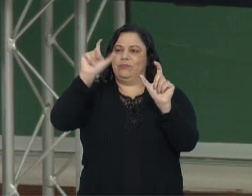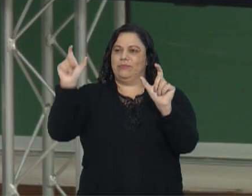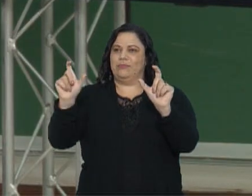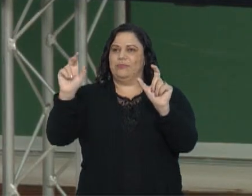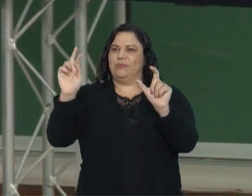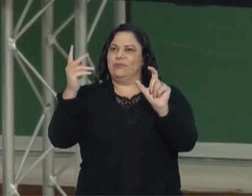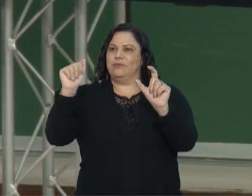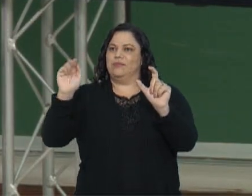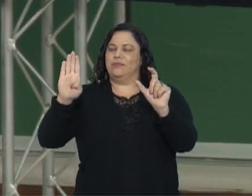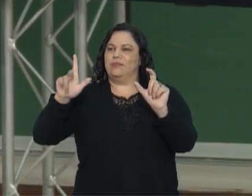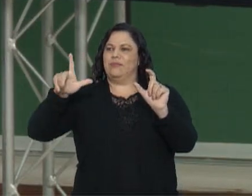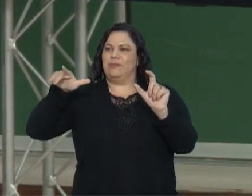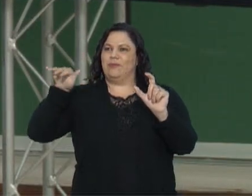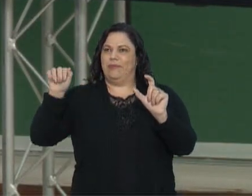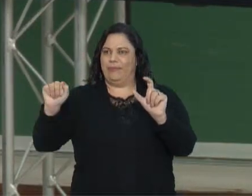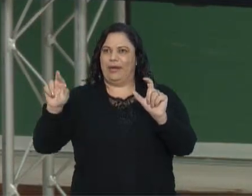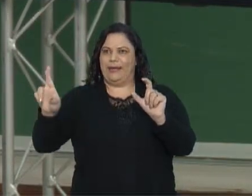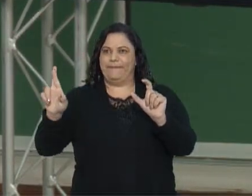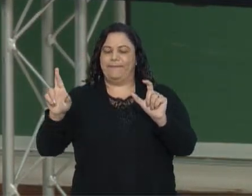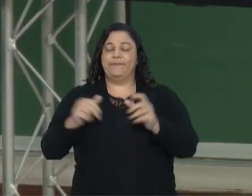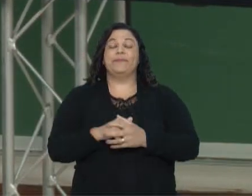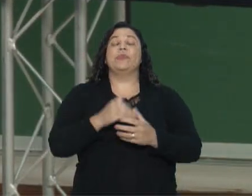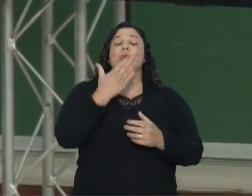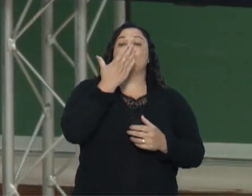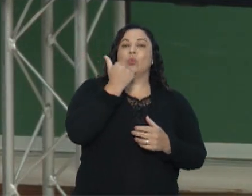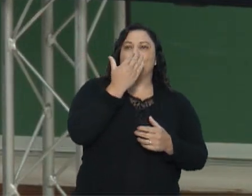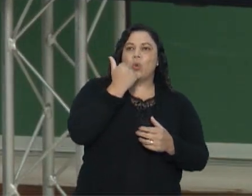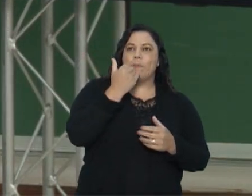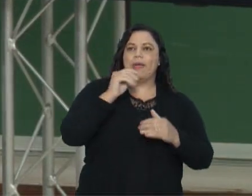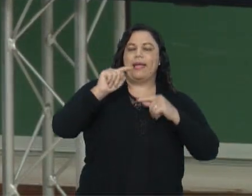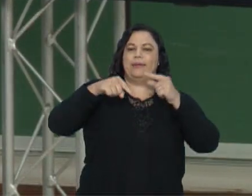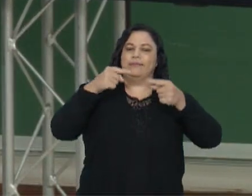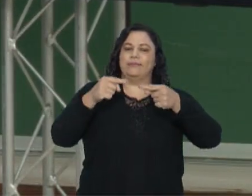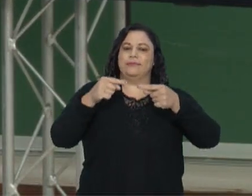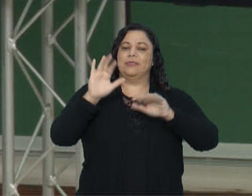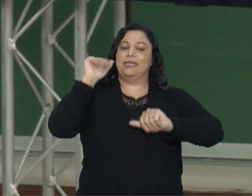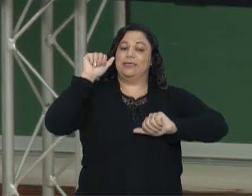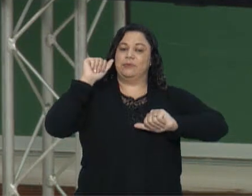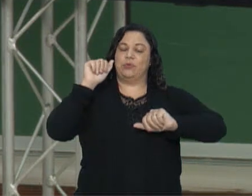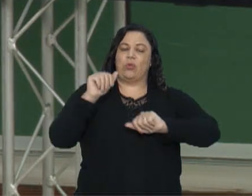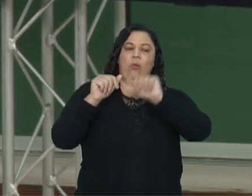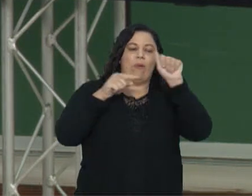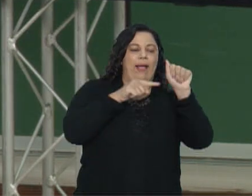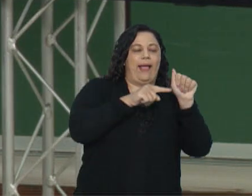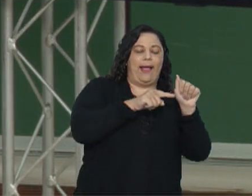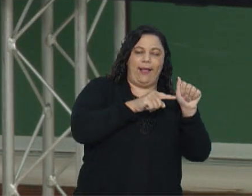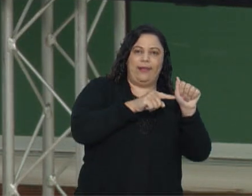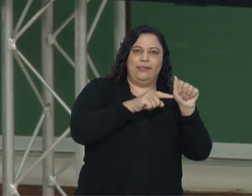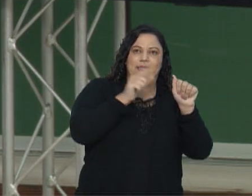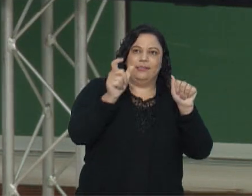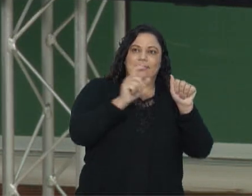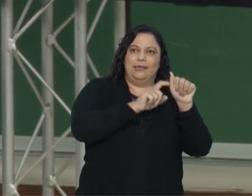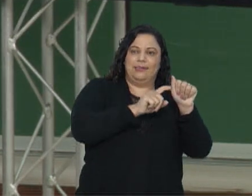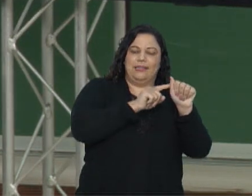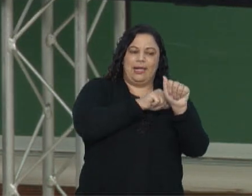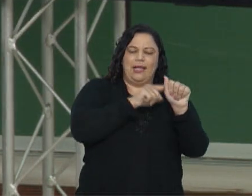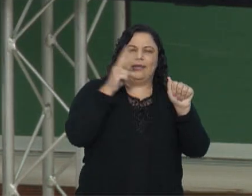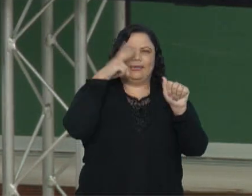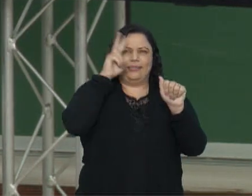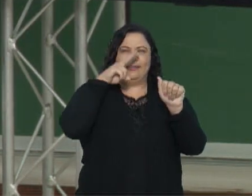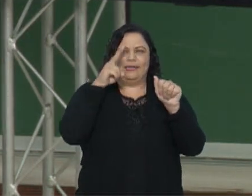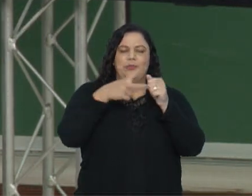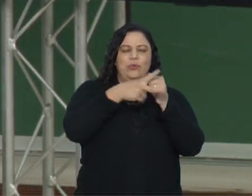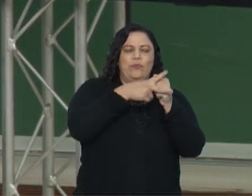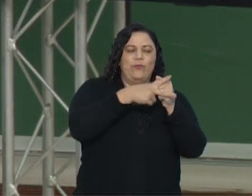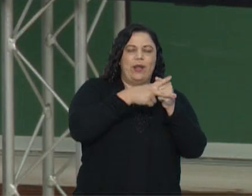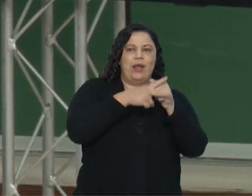infinitivo. Português, vou comer. Espanhol, voy a comer. Colocamos a preposição entre os dois verbos. Lembram disso?